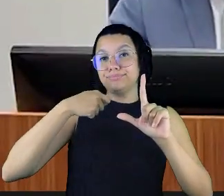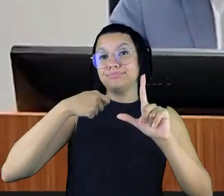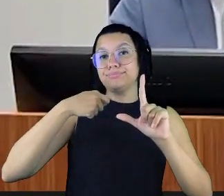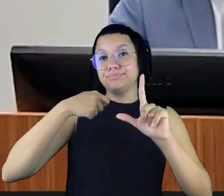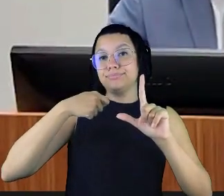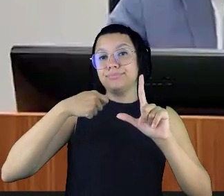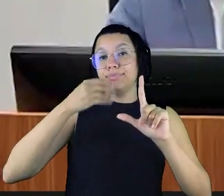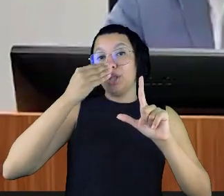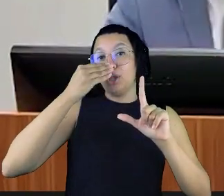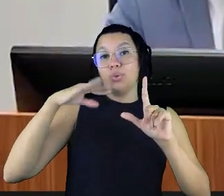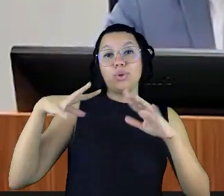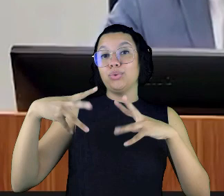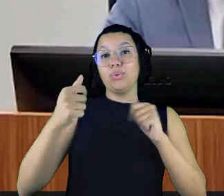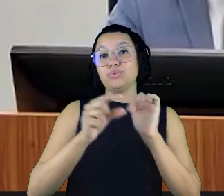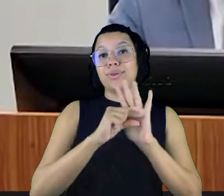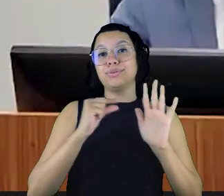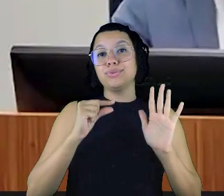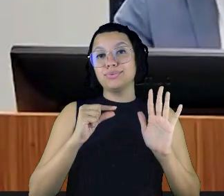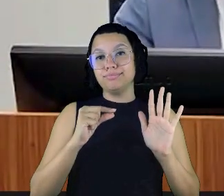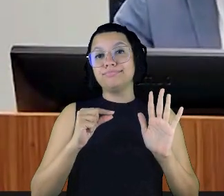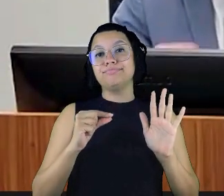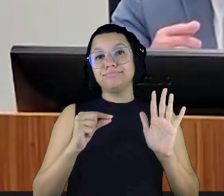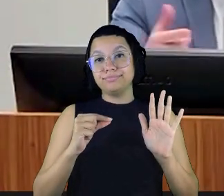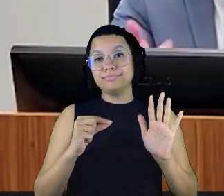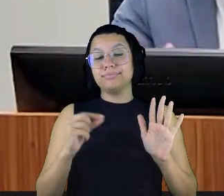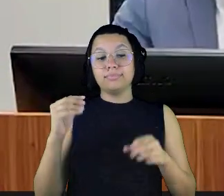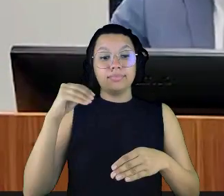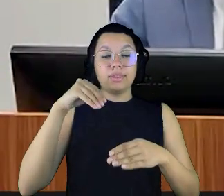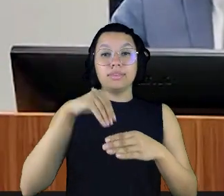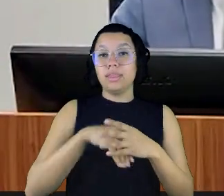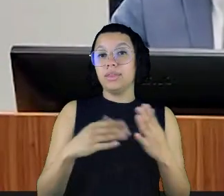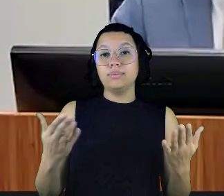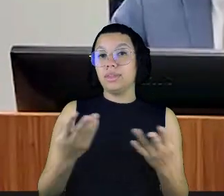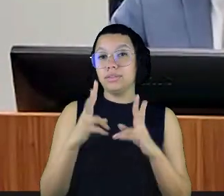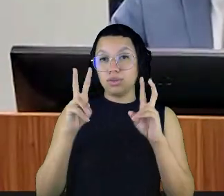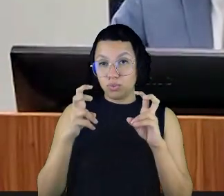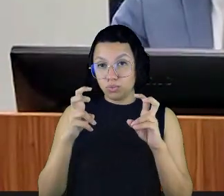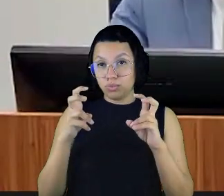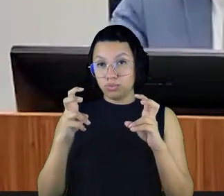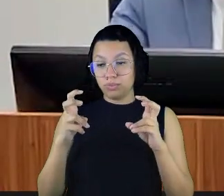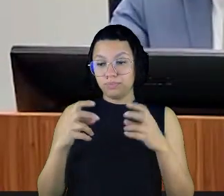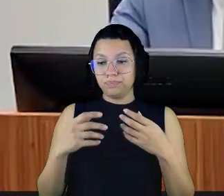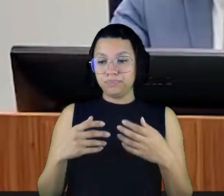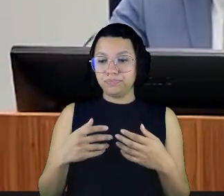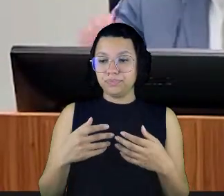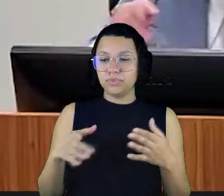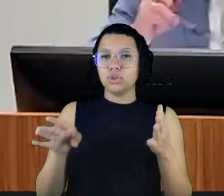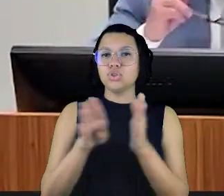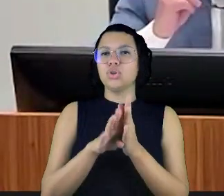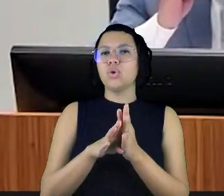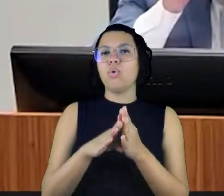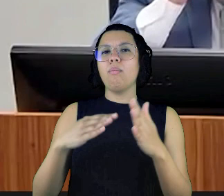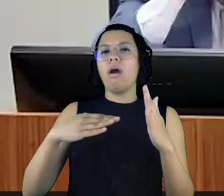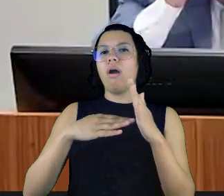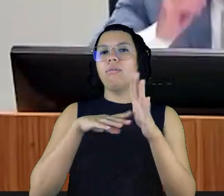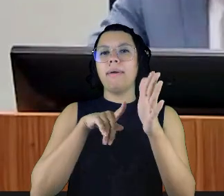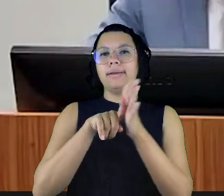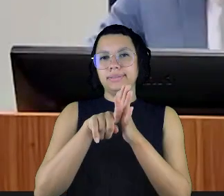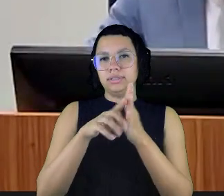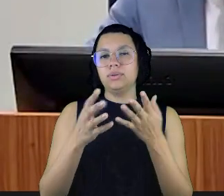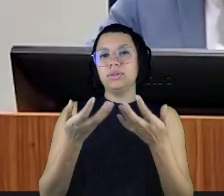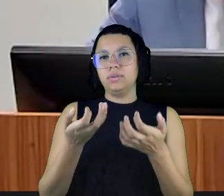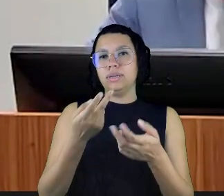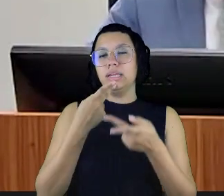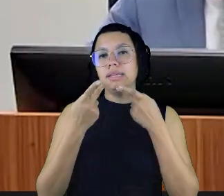Dentro desse assunto, apareceu uma última questão que eu queria aqui comentar, antes